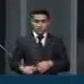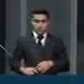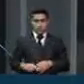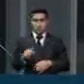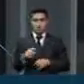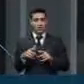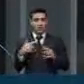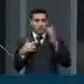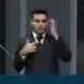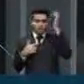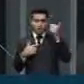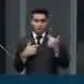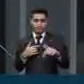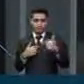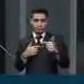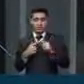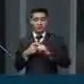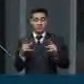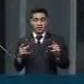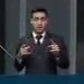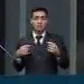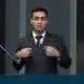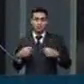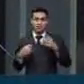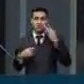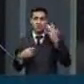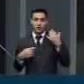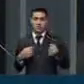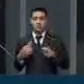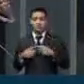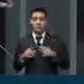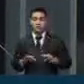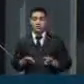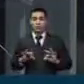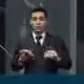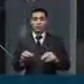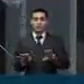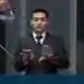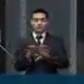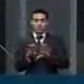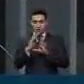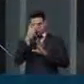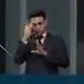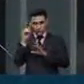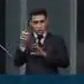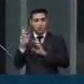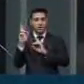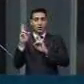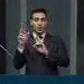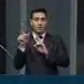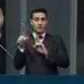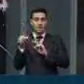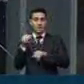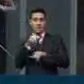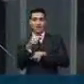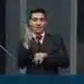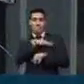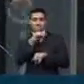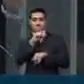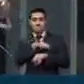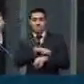têm sido fáceis, mas há de se reconhecer todos, inclusive os que torcem para que não dê certo a sua administração,